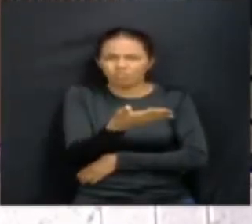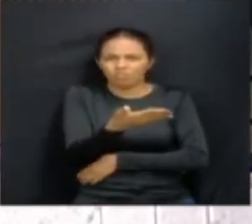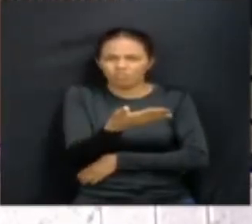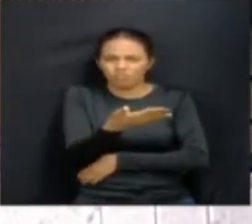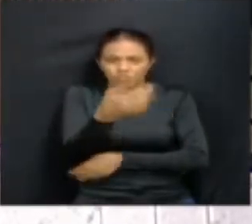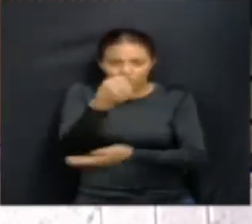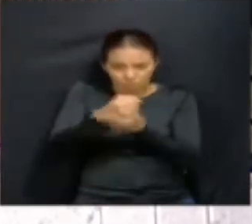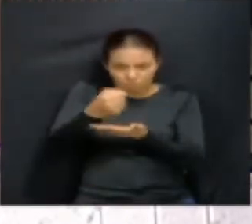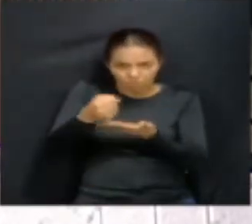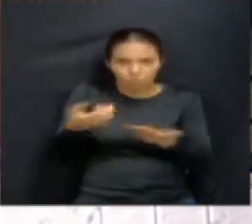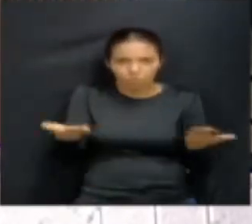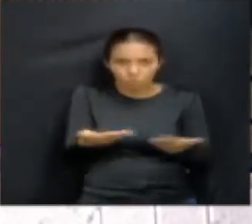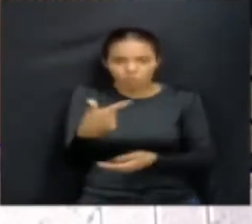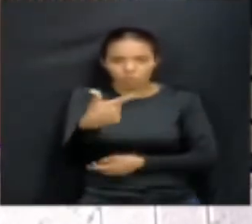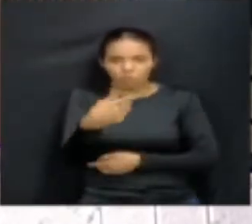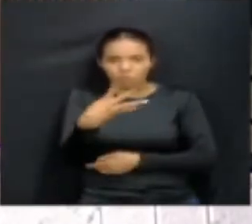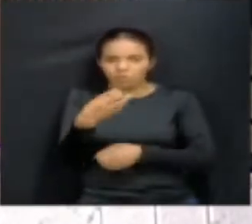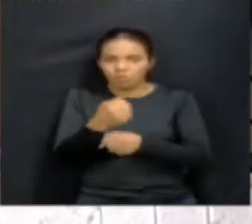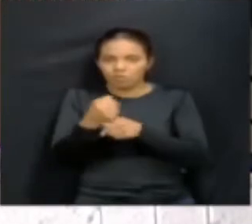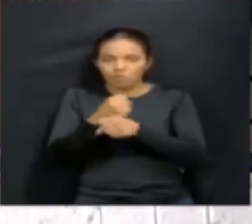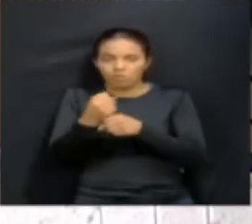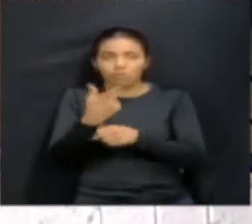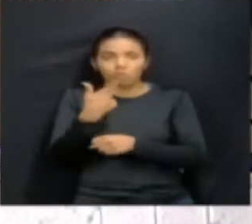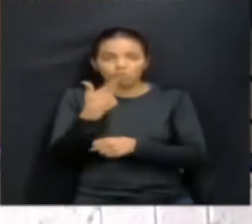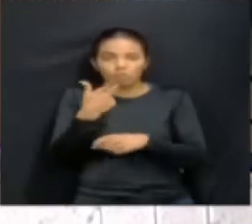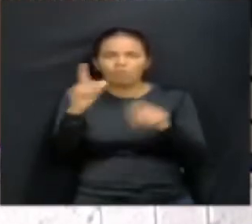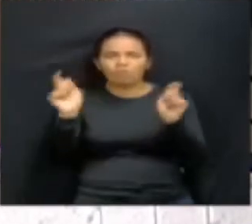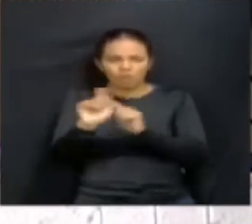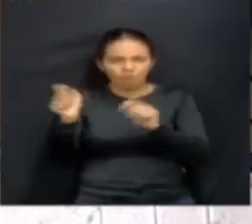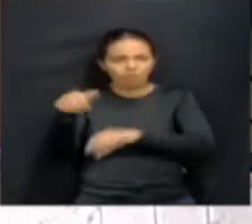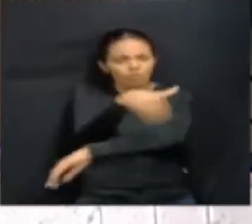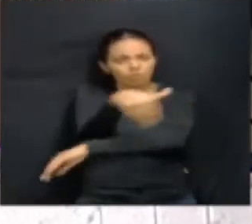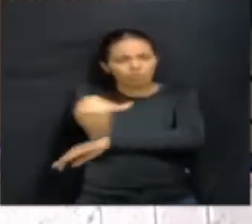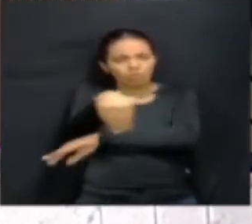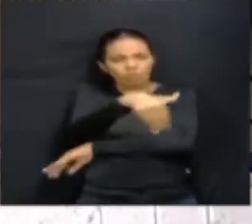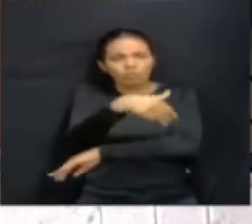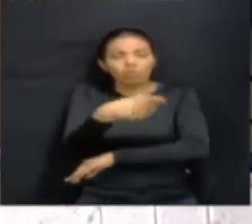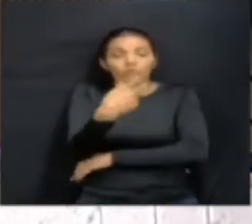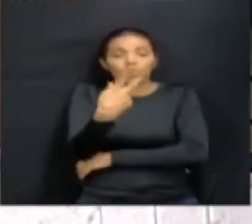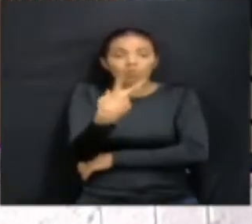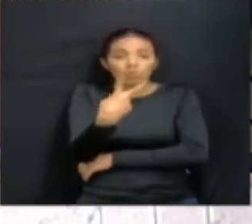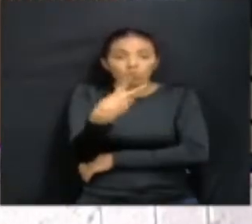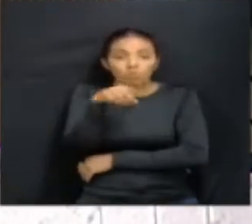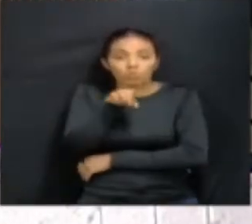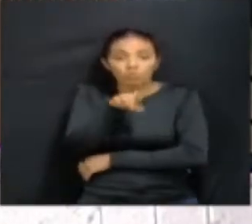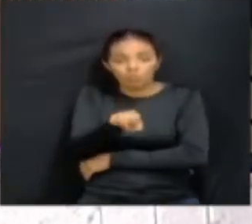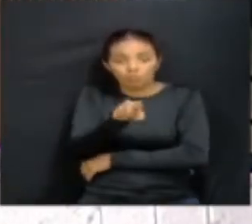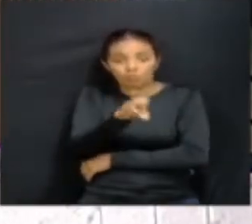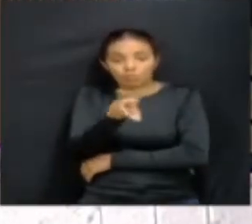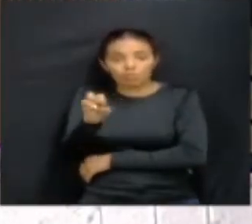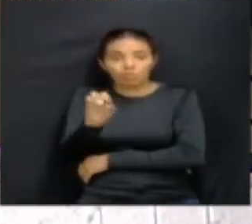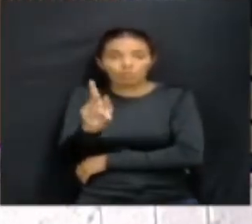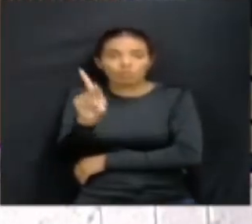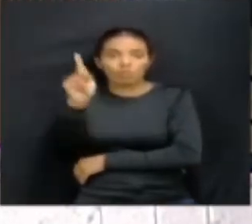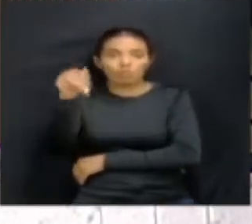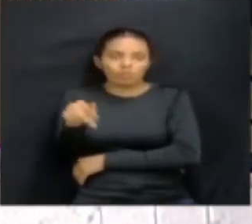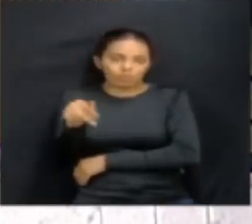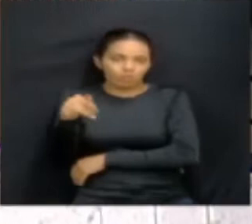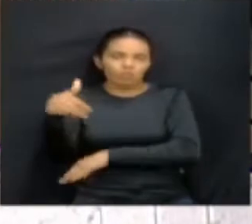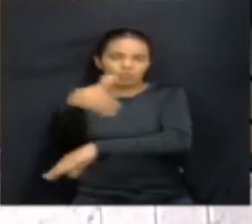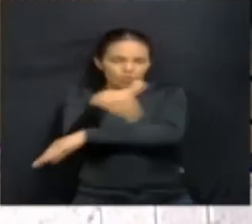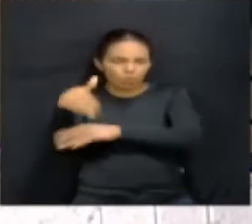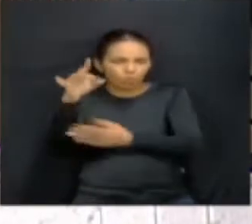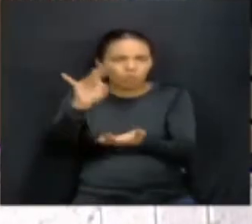24 anos com 44 de receita era para ter duplicado 2500 km de rodovia em tese o Senhor anunciou